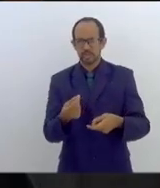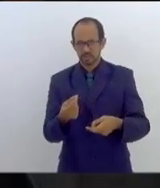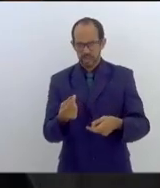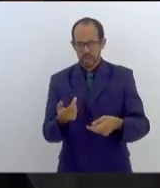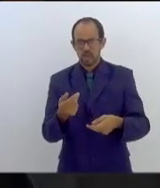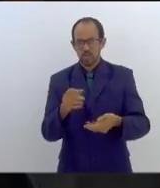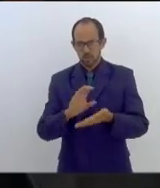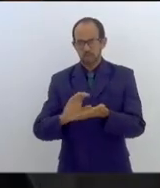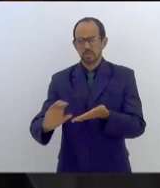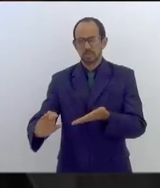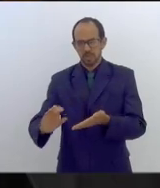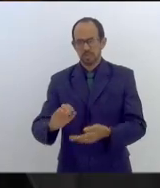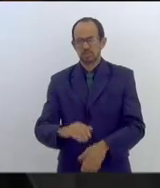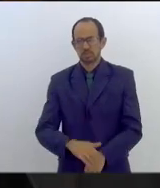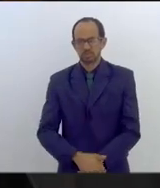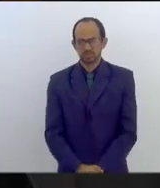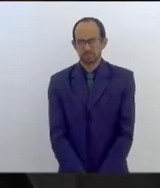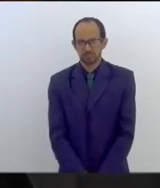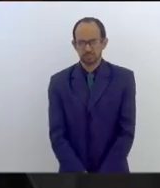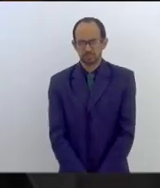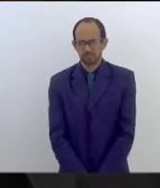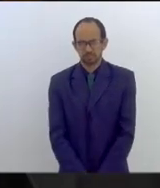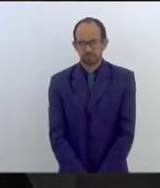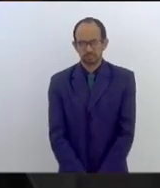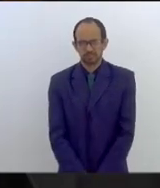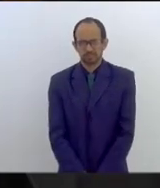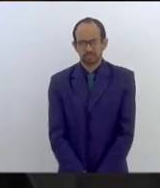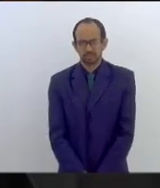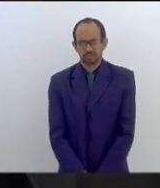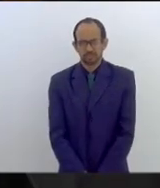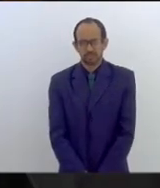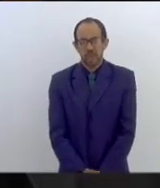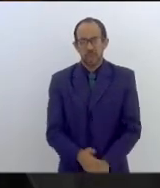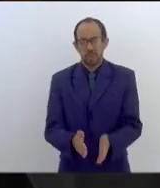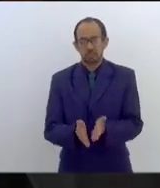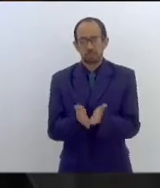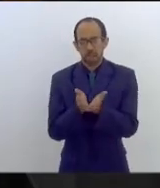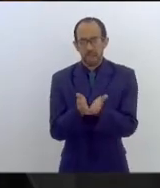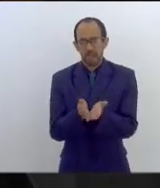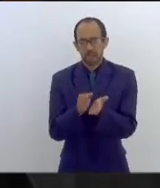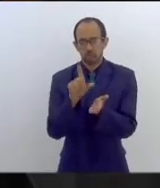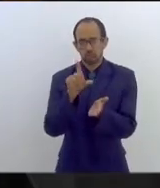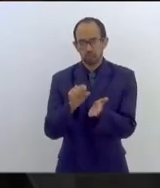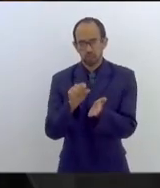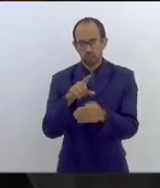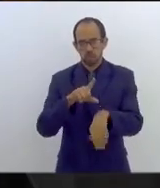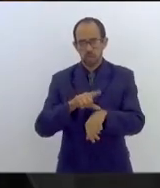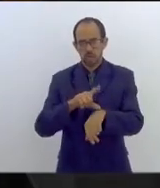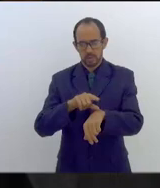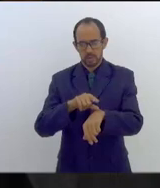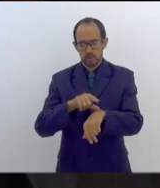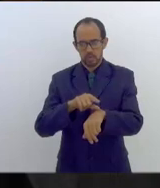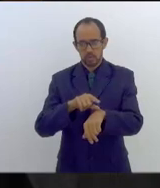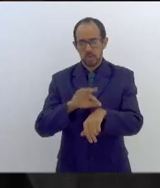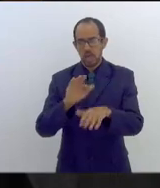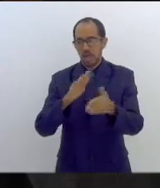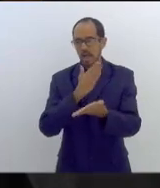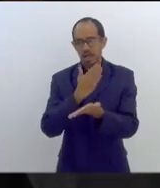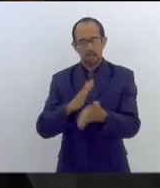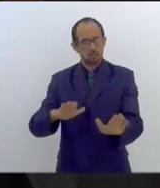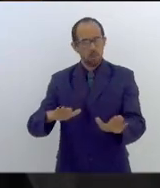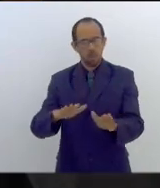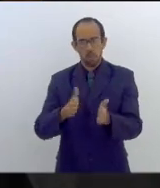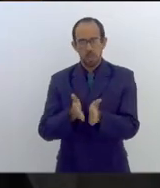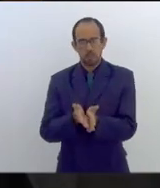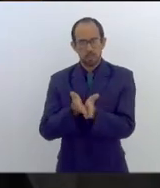orçamentário. Nos últimos anos, a barca reduziu horários, cortou a barca noturna em Niterói,